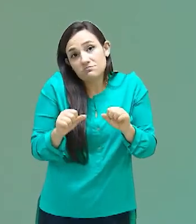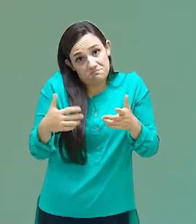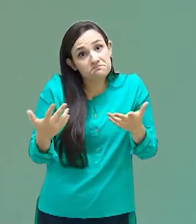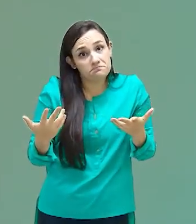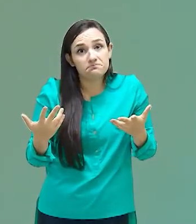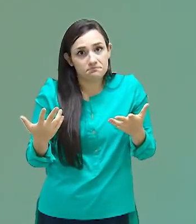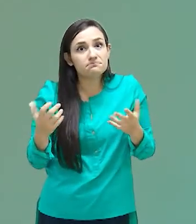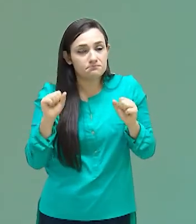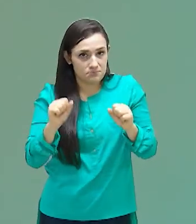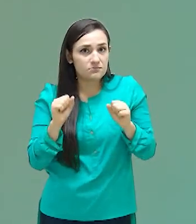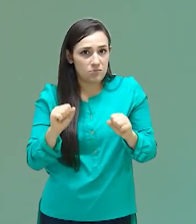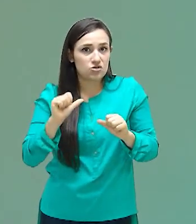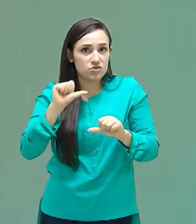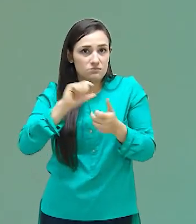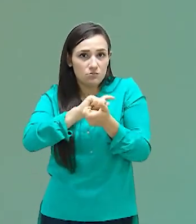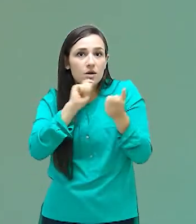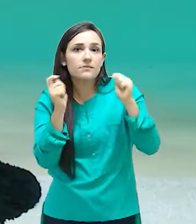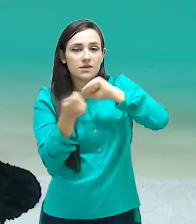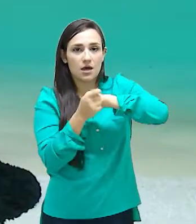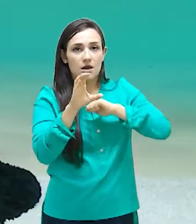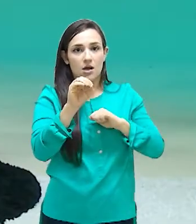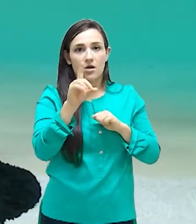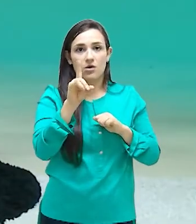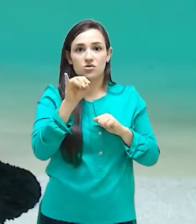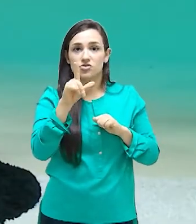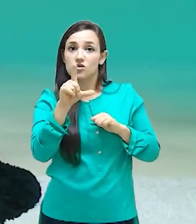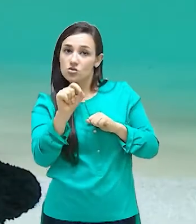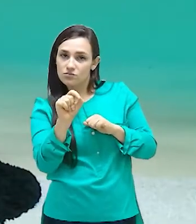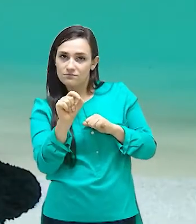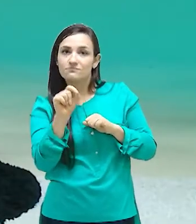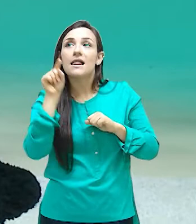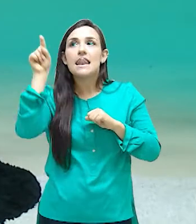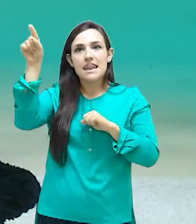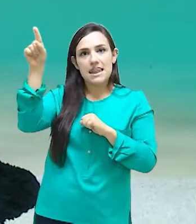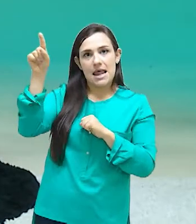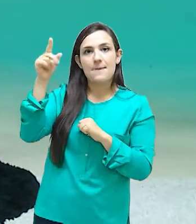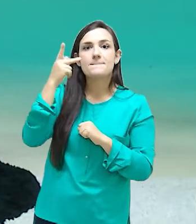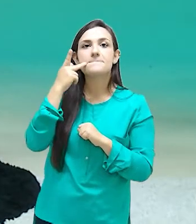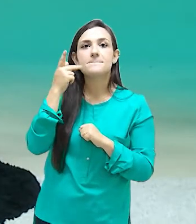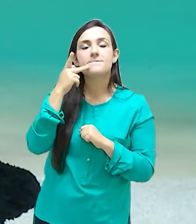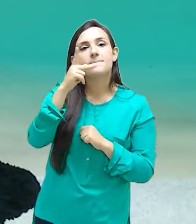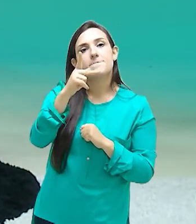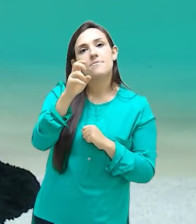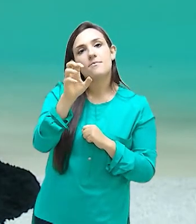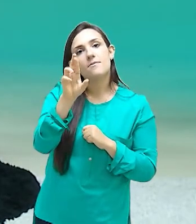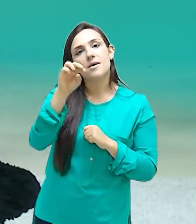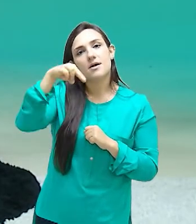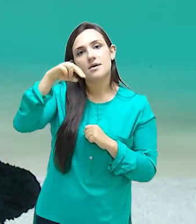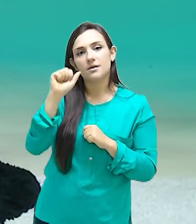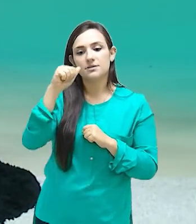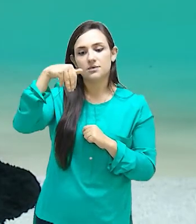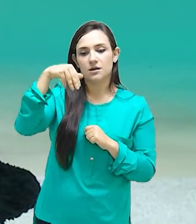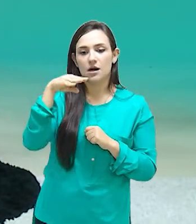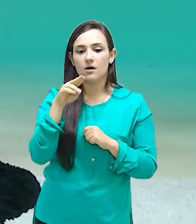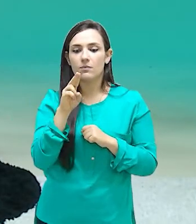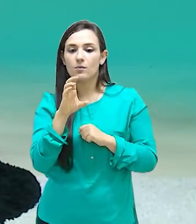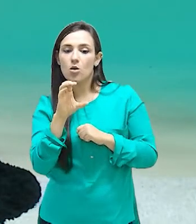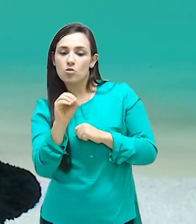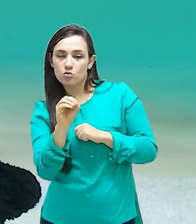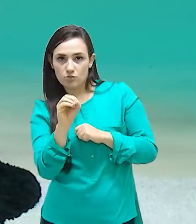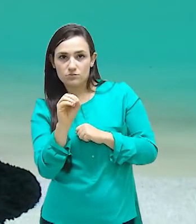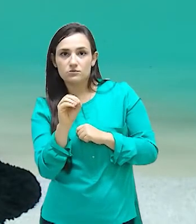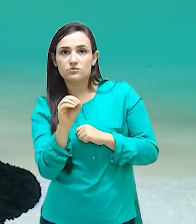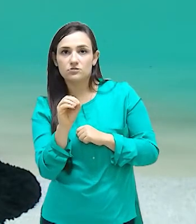dizer, a consolidação pode virar um código? Pode. E foi o que o Estado de Pernambuco fez. O Estado de Pernambuco